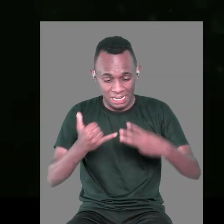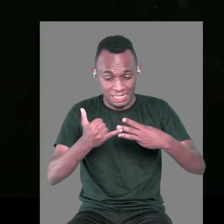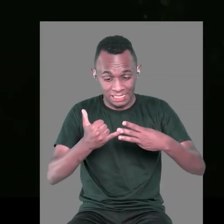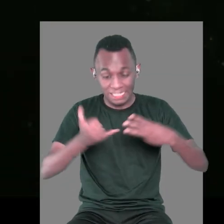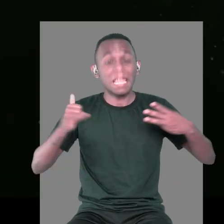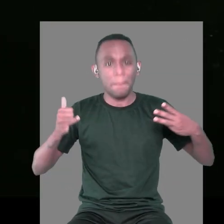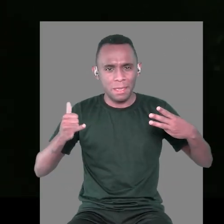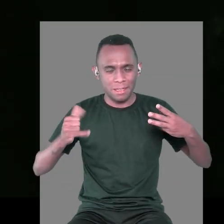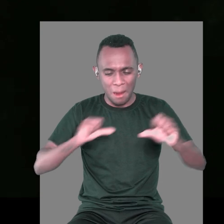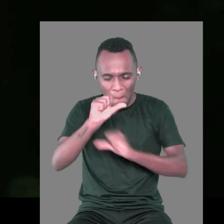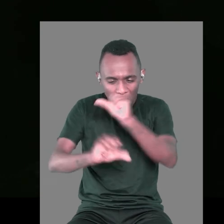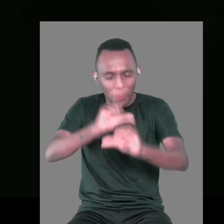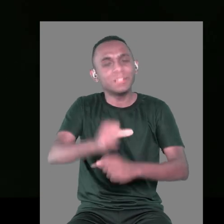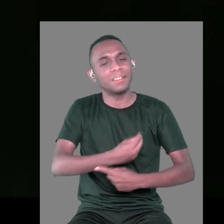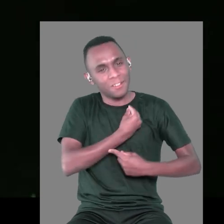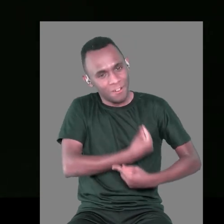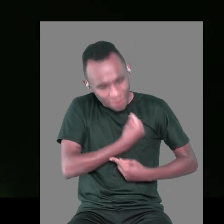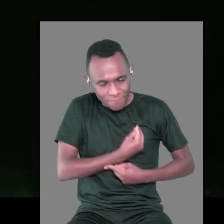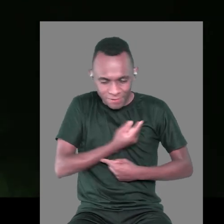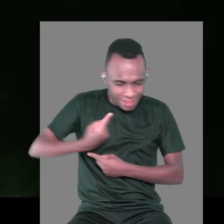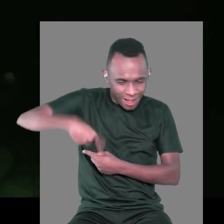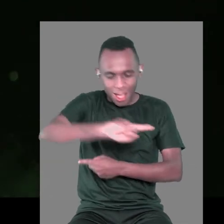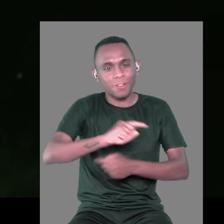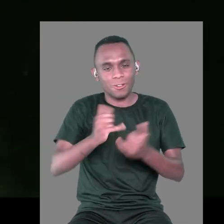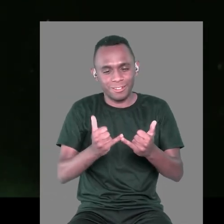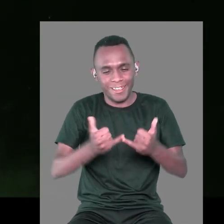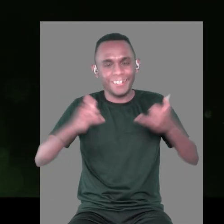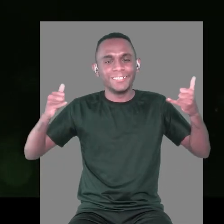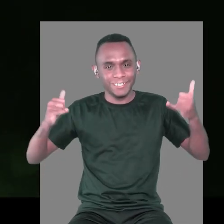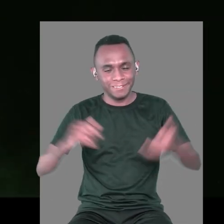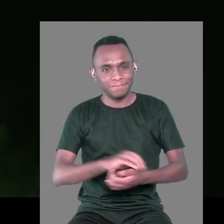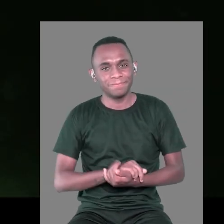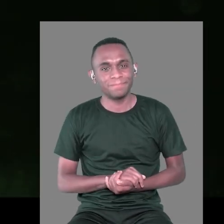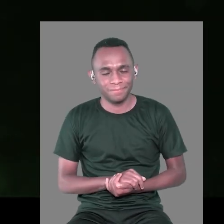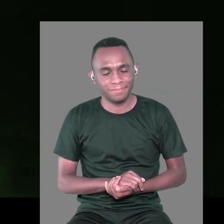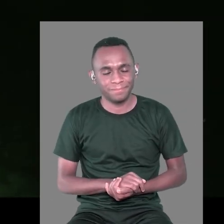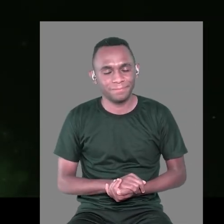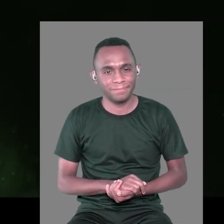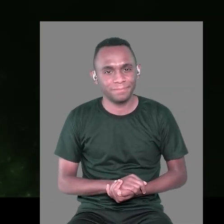CEMIG, transformando vidas com a nossa energia.